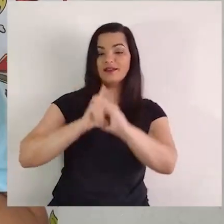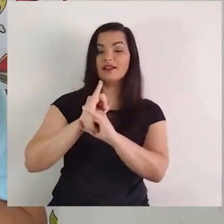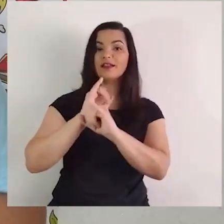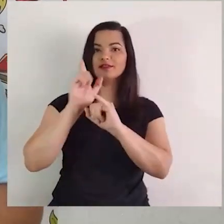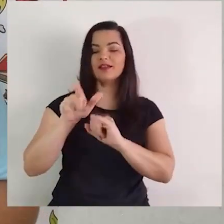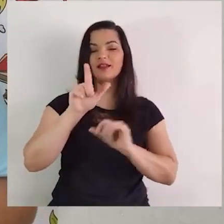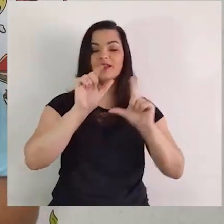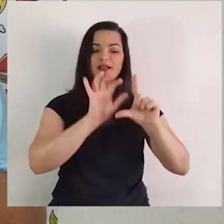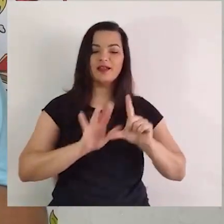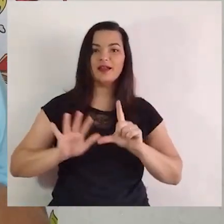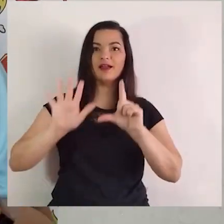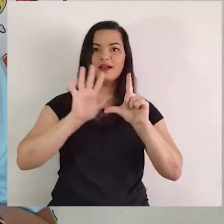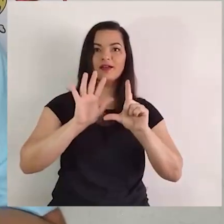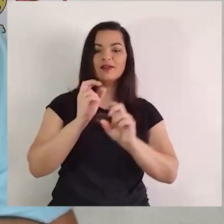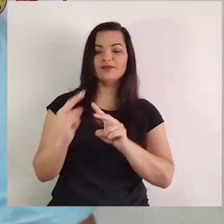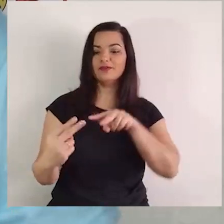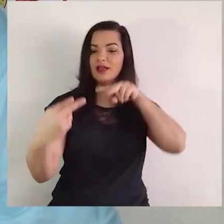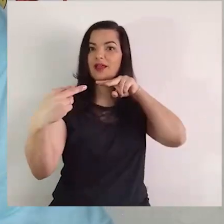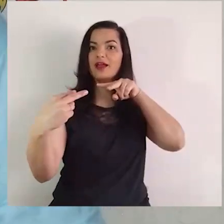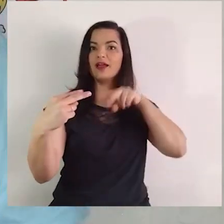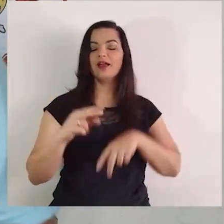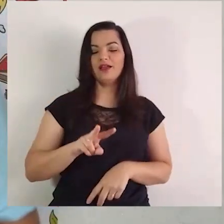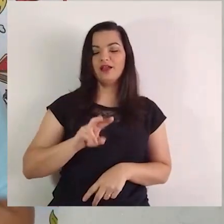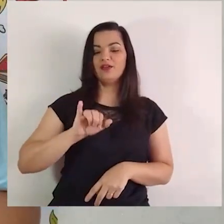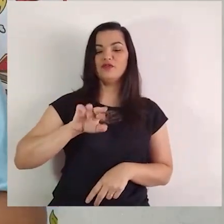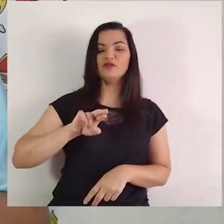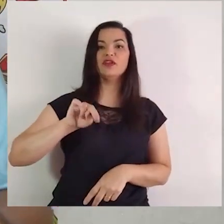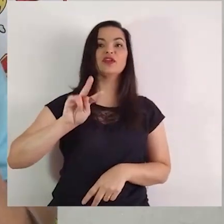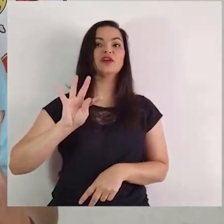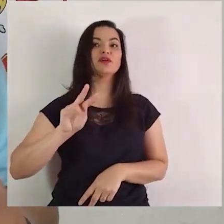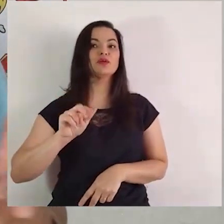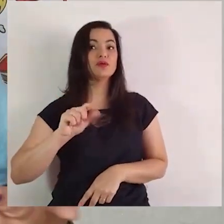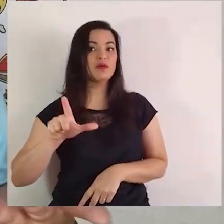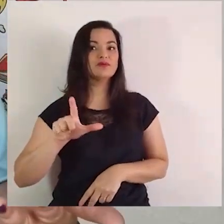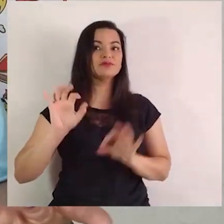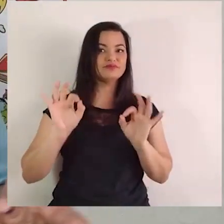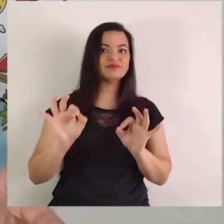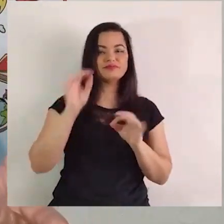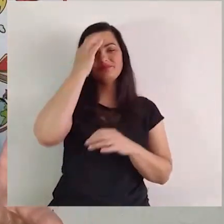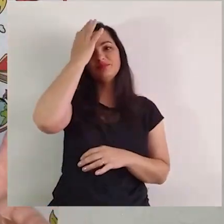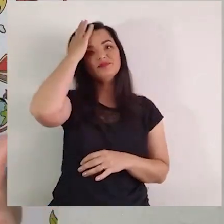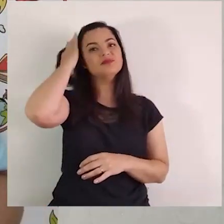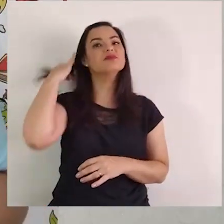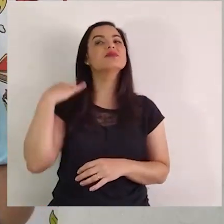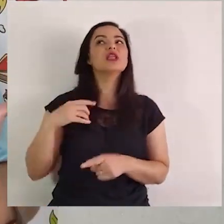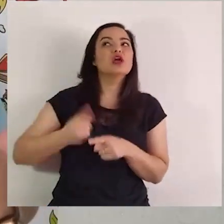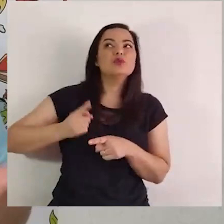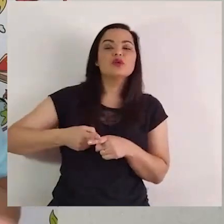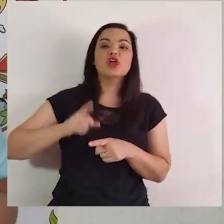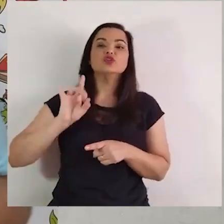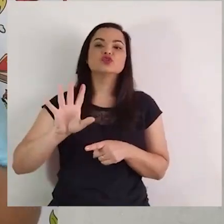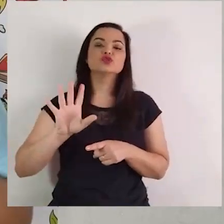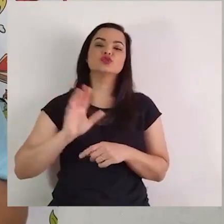ambiente virtual, é um dos, tá? Porque não é só os sites